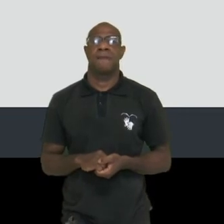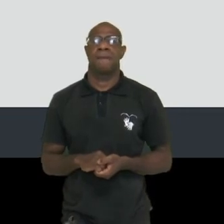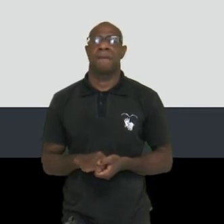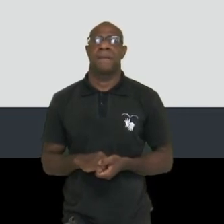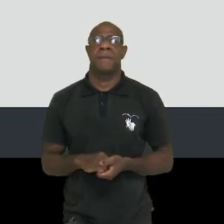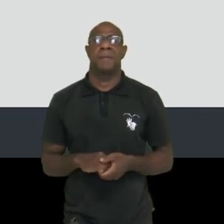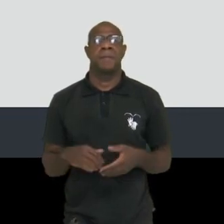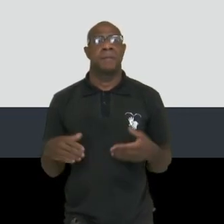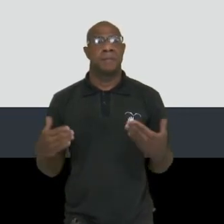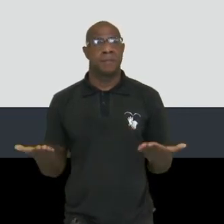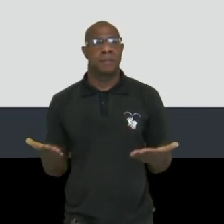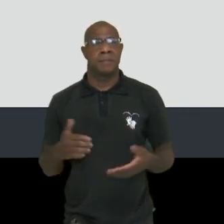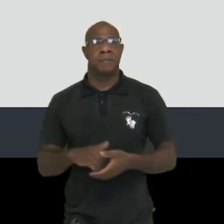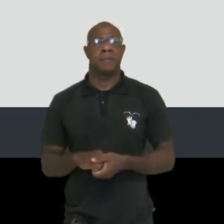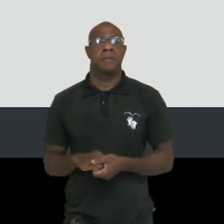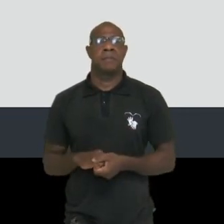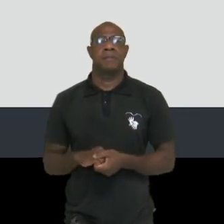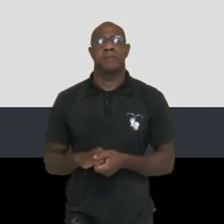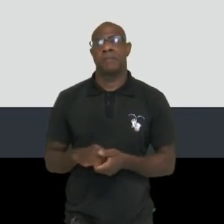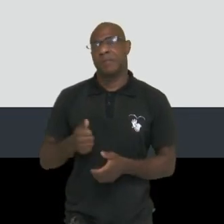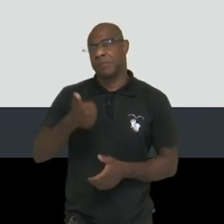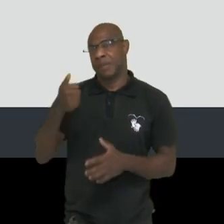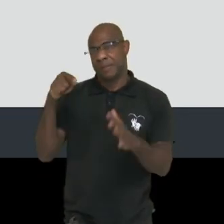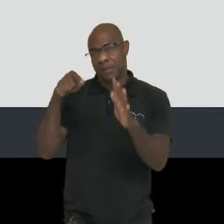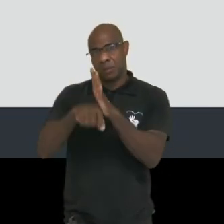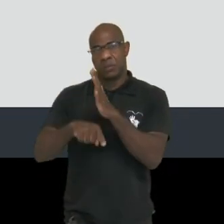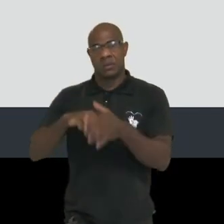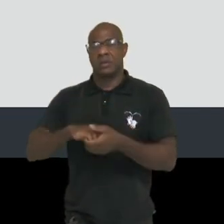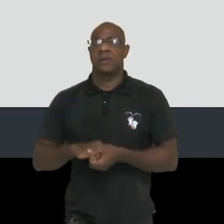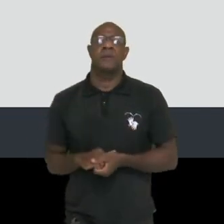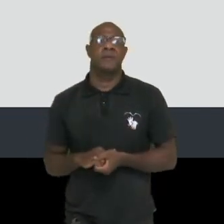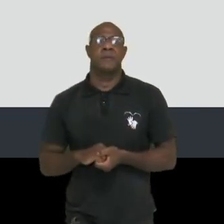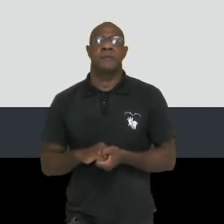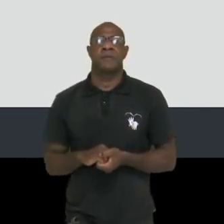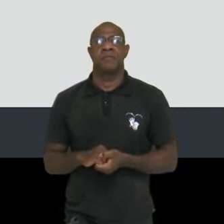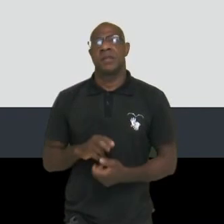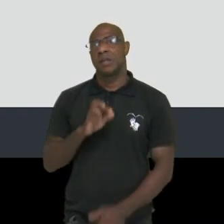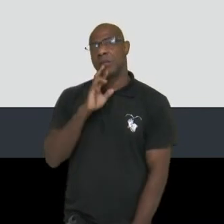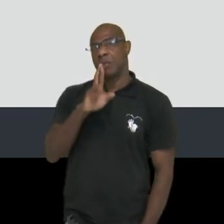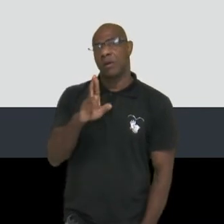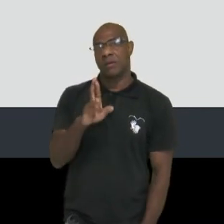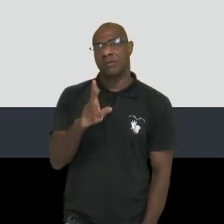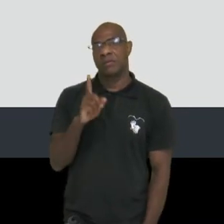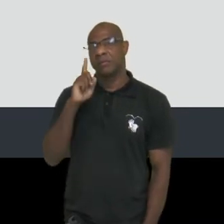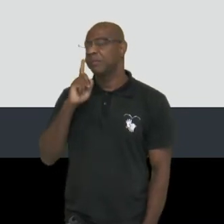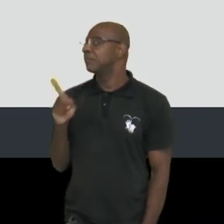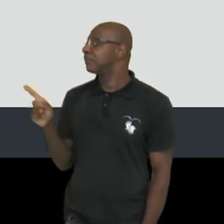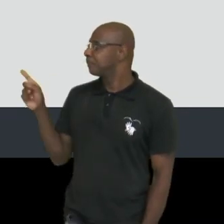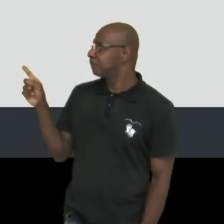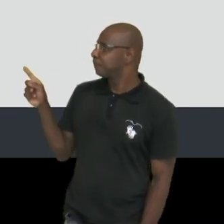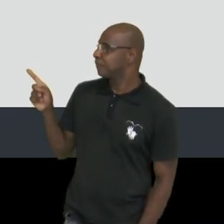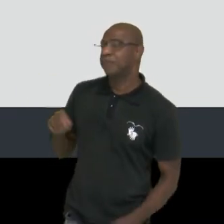Então nós temos aqui, na primeira pergunta, né? Ou a resposta correspondente a ele.